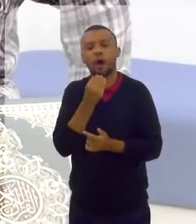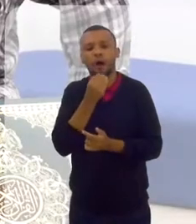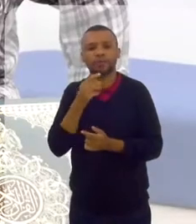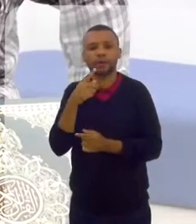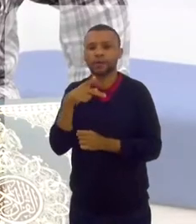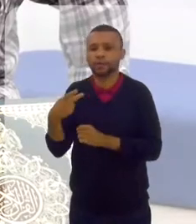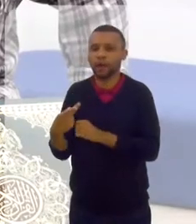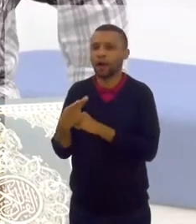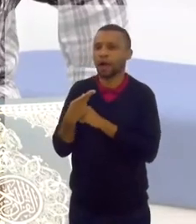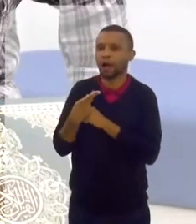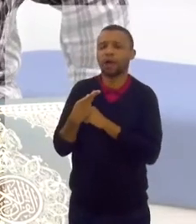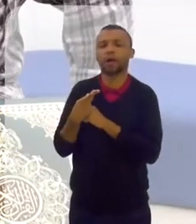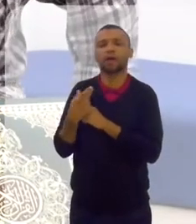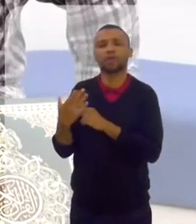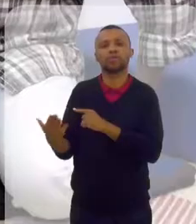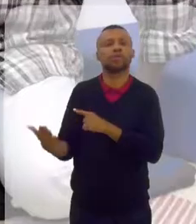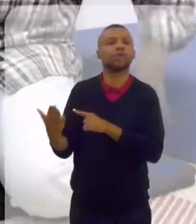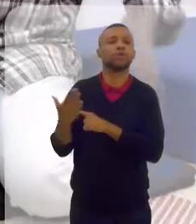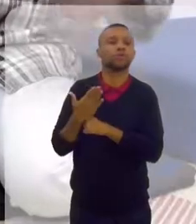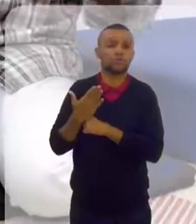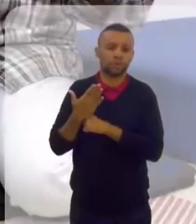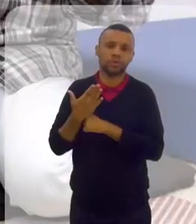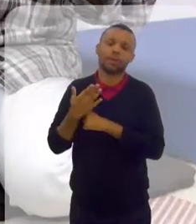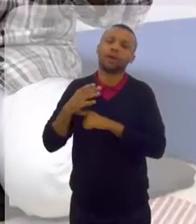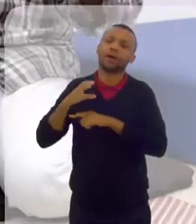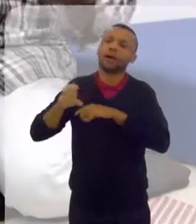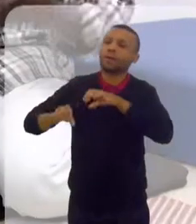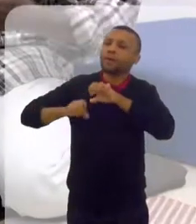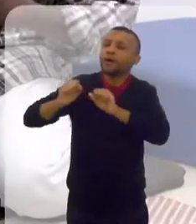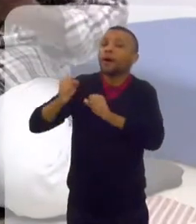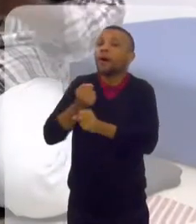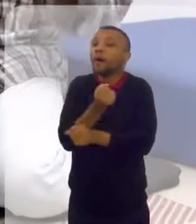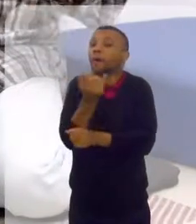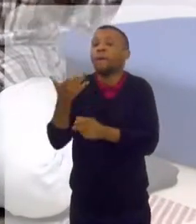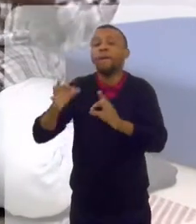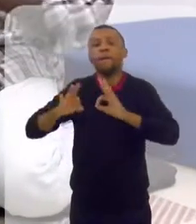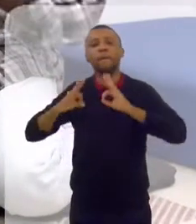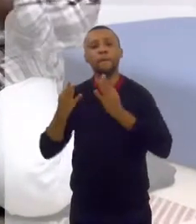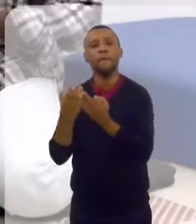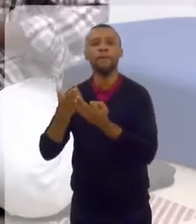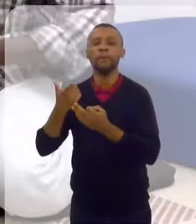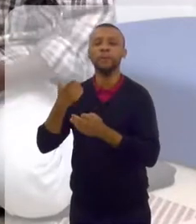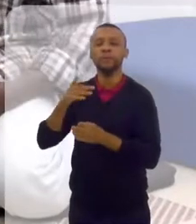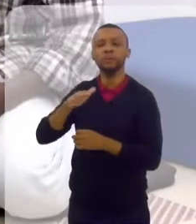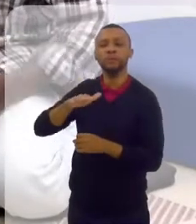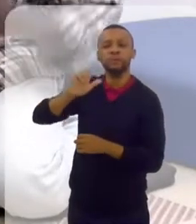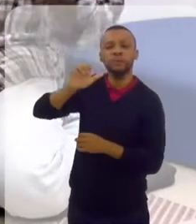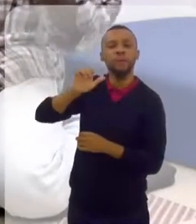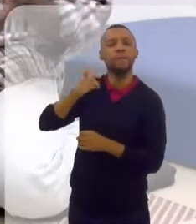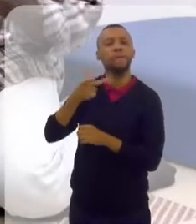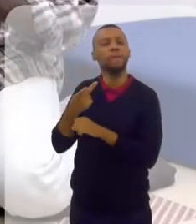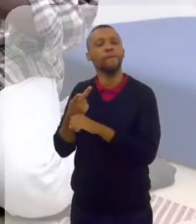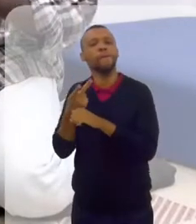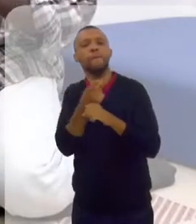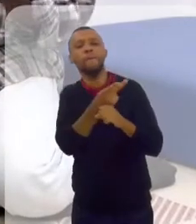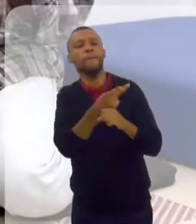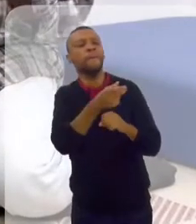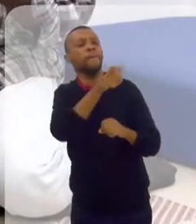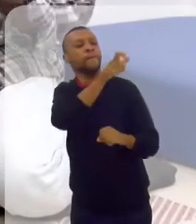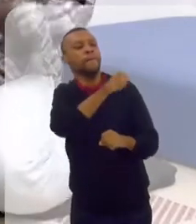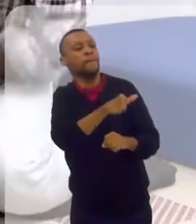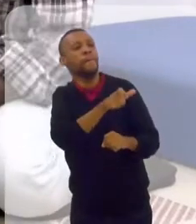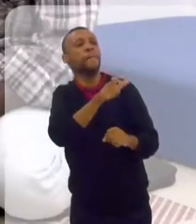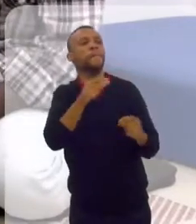mesmo pode procurar. Tradicionalmente, algumas famílias, seus pais, a mãe geralmente, que vai procurar